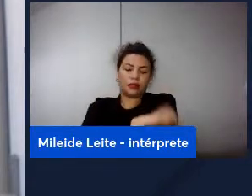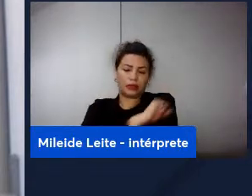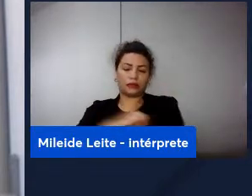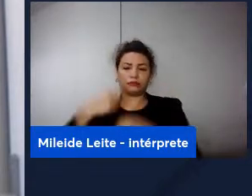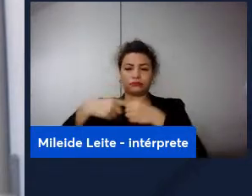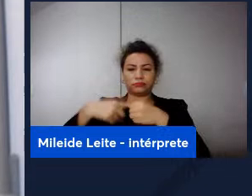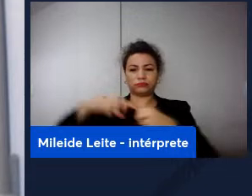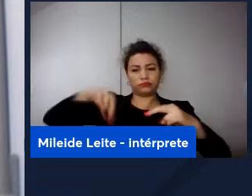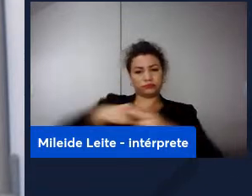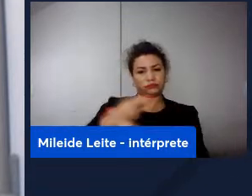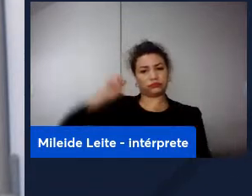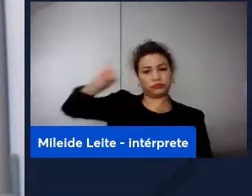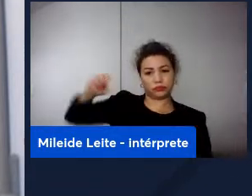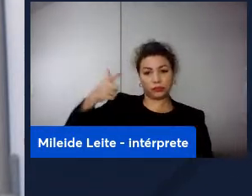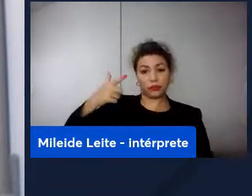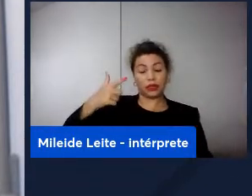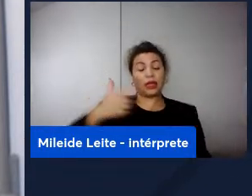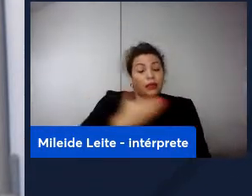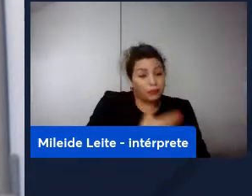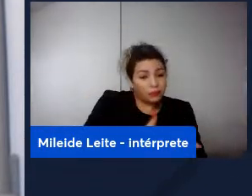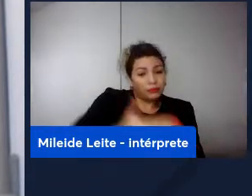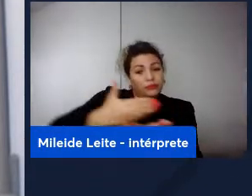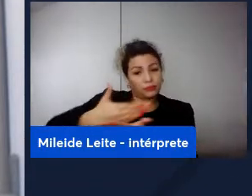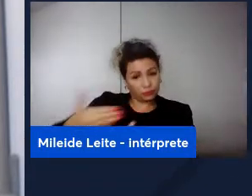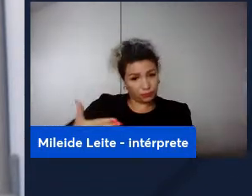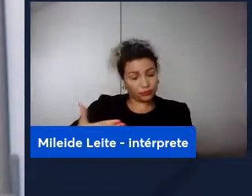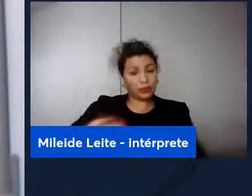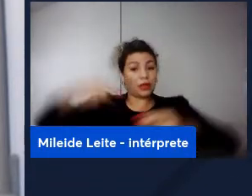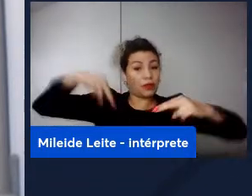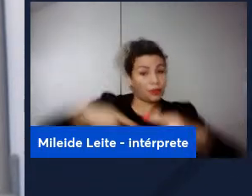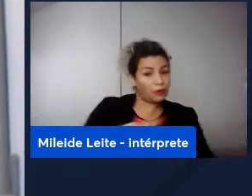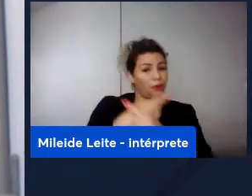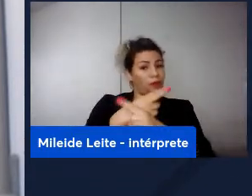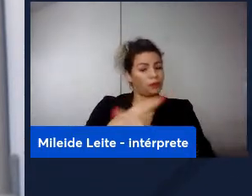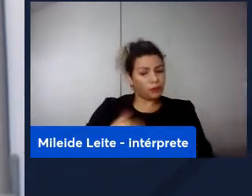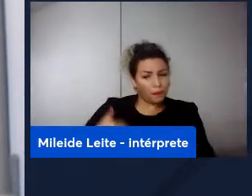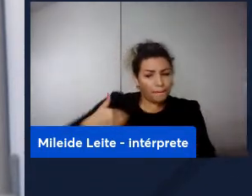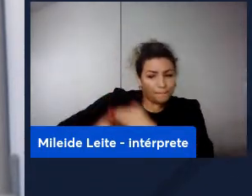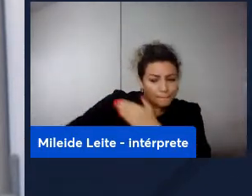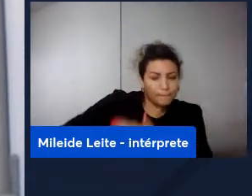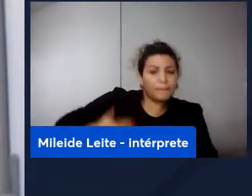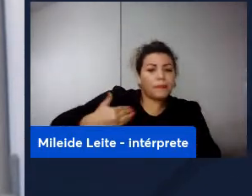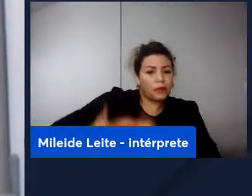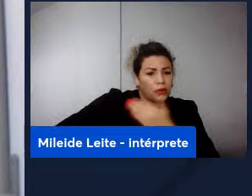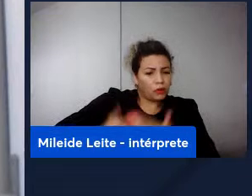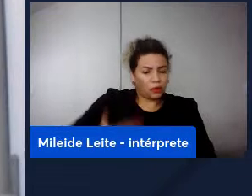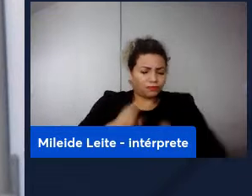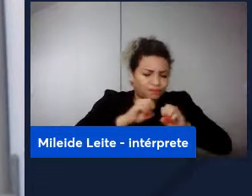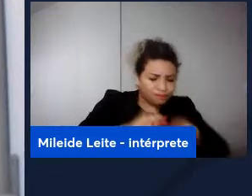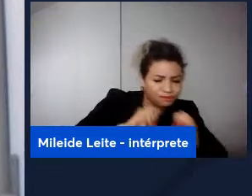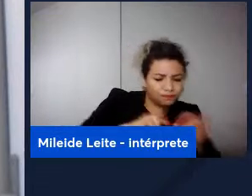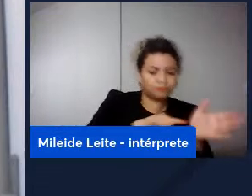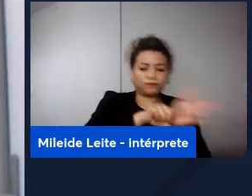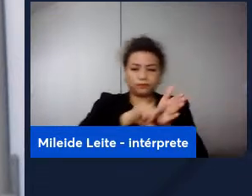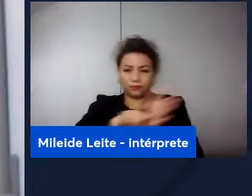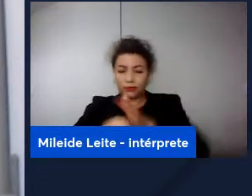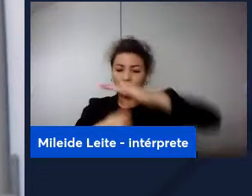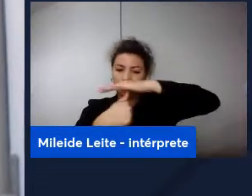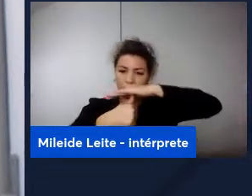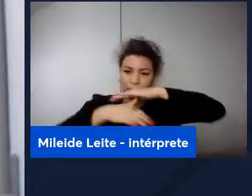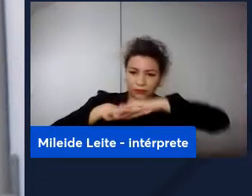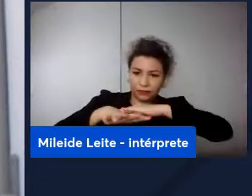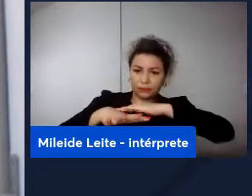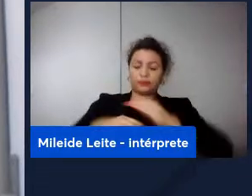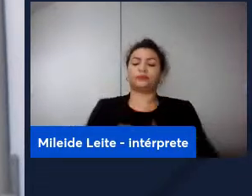Jequié. Desde então, a UESB vem se consolidando com o ensino, a pesquisa e a